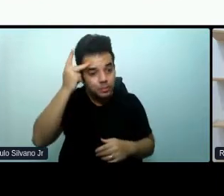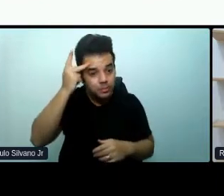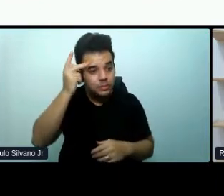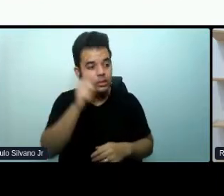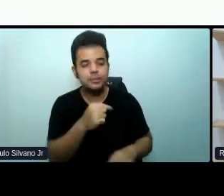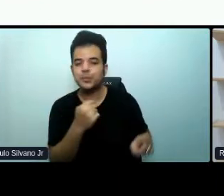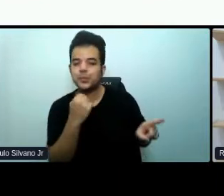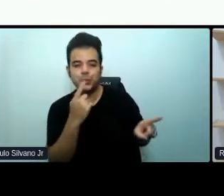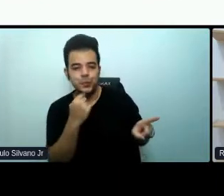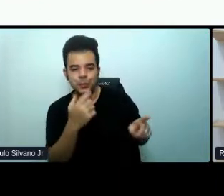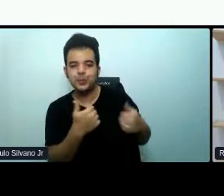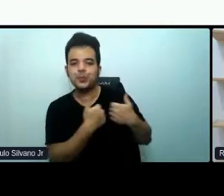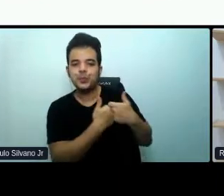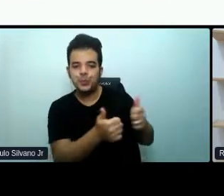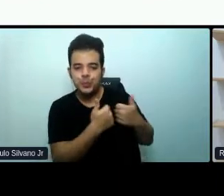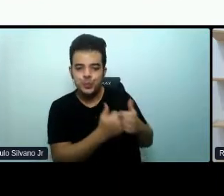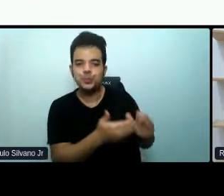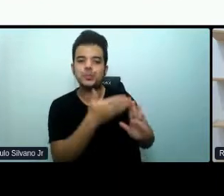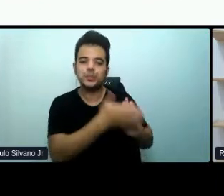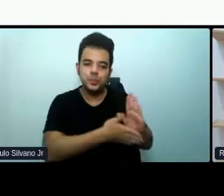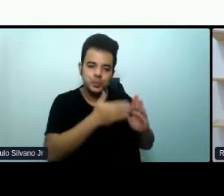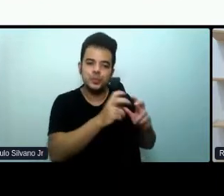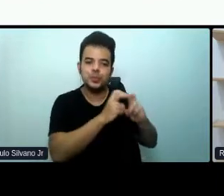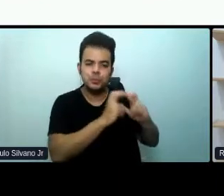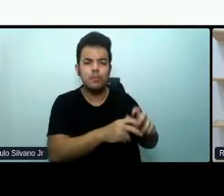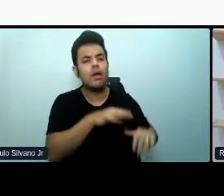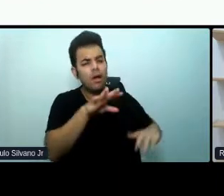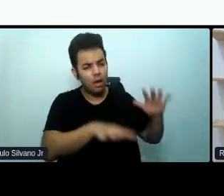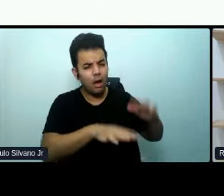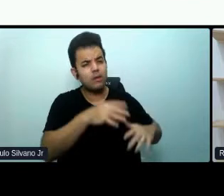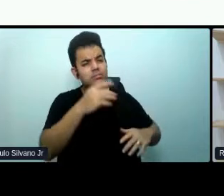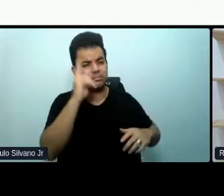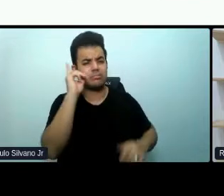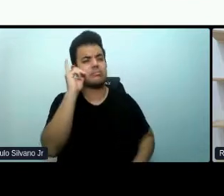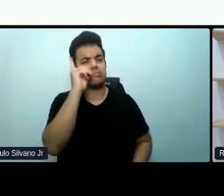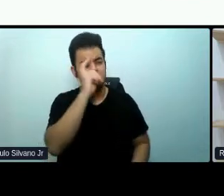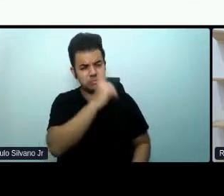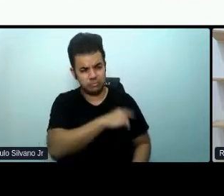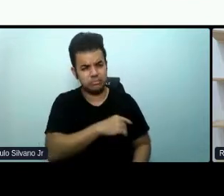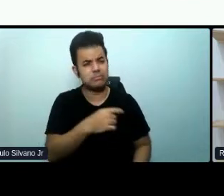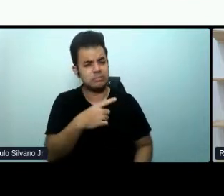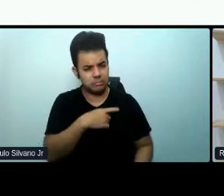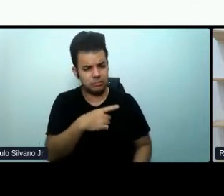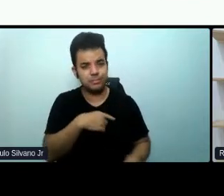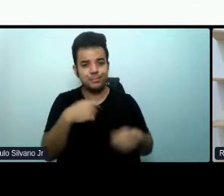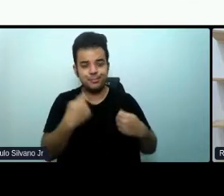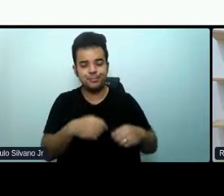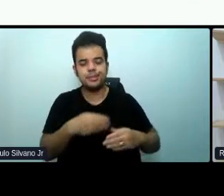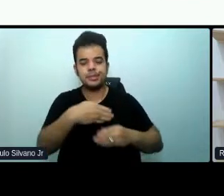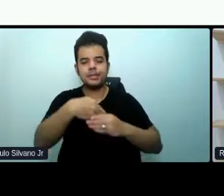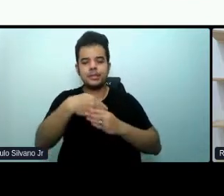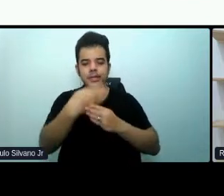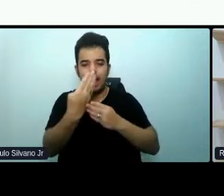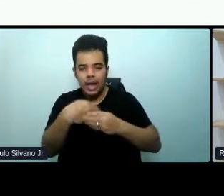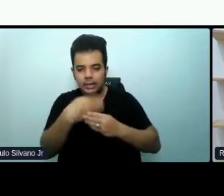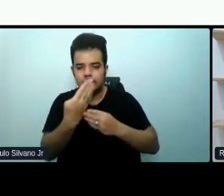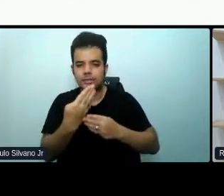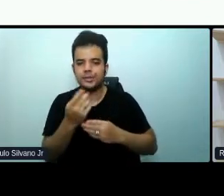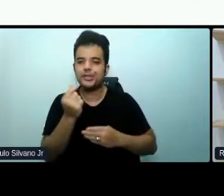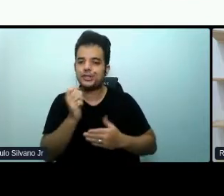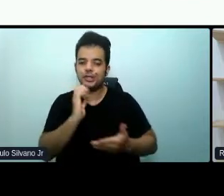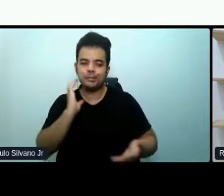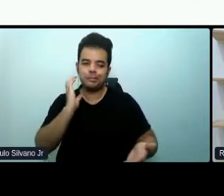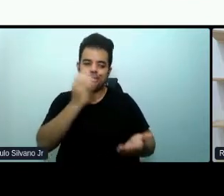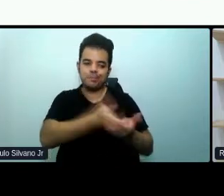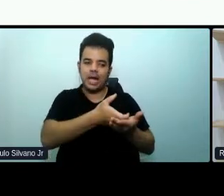pegar um transporte público. Transporte público, às vezes, é complicado, né? Ele vai ter que pegar um táxi, vai gastar dinheiro,